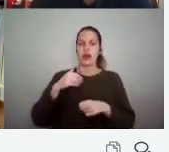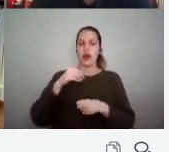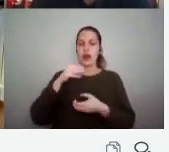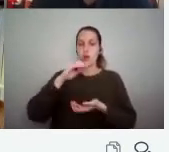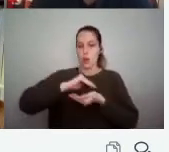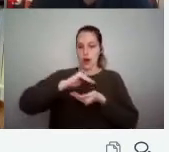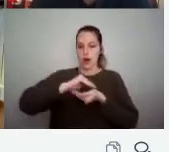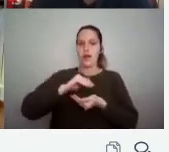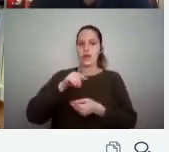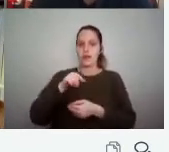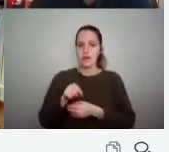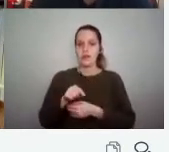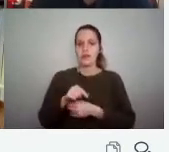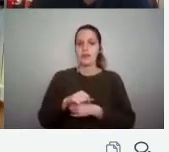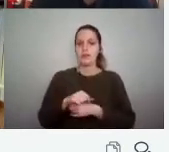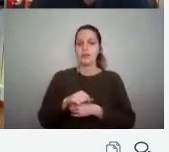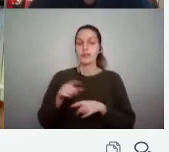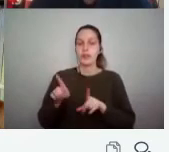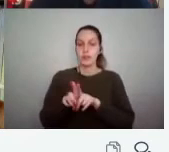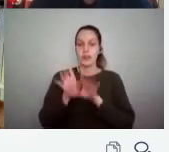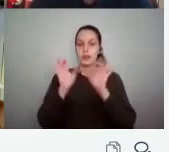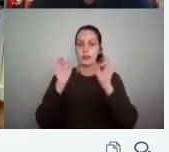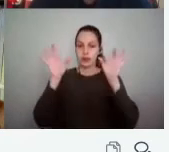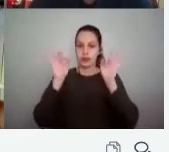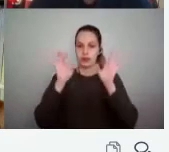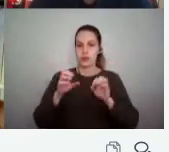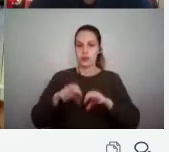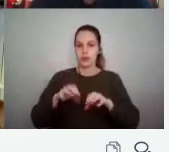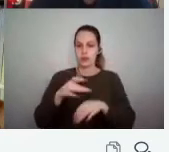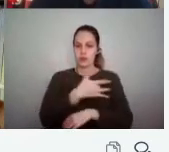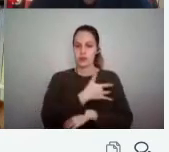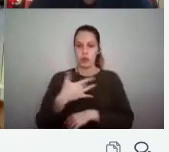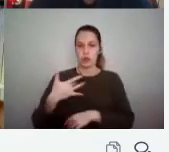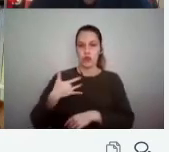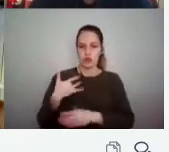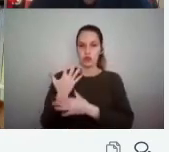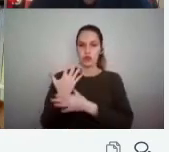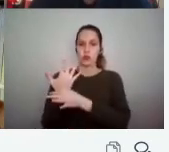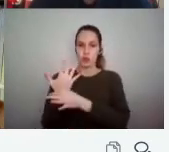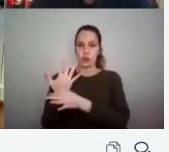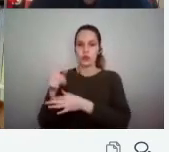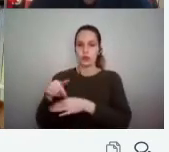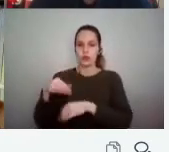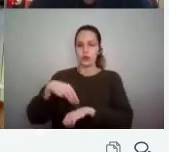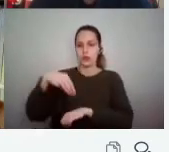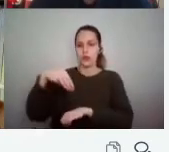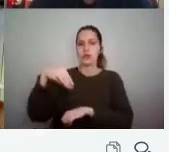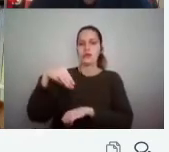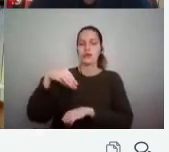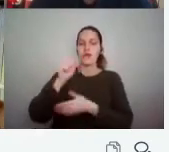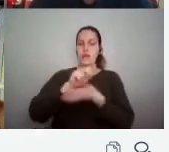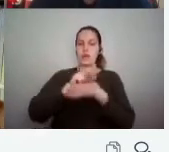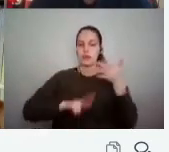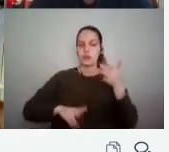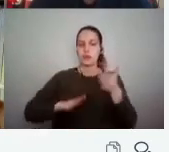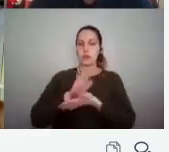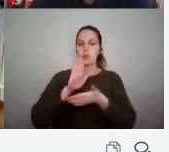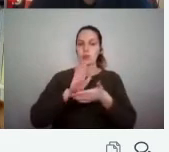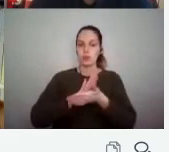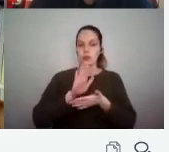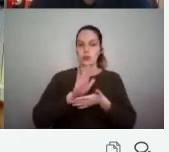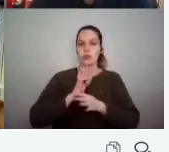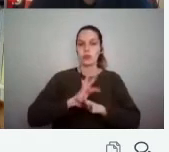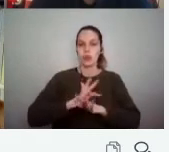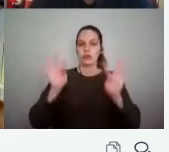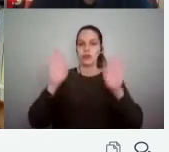tem especialização em ensino de saúde pela URGS. Ele é mestre em avaliação e produção de tecnologias para o